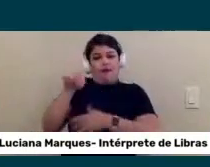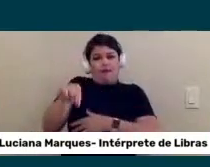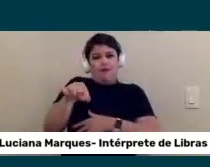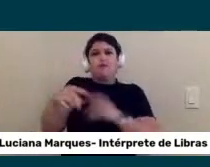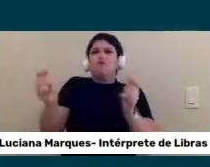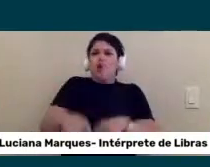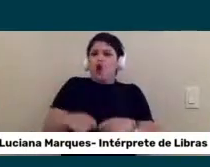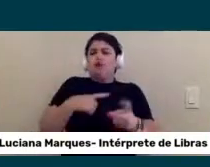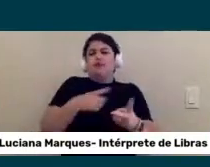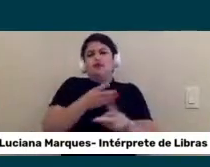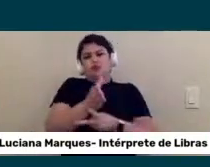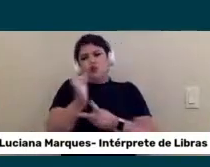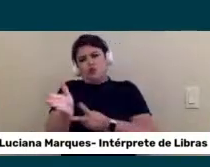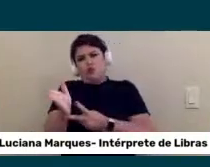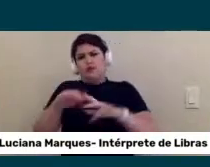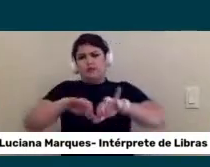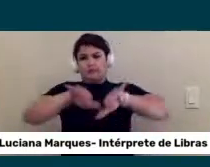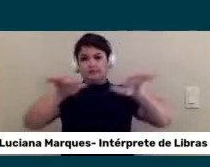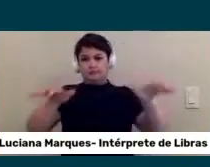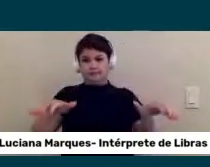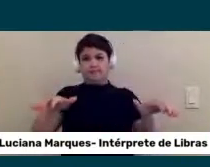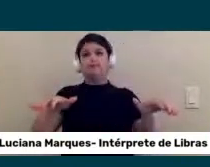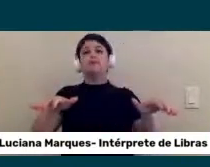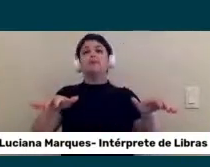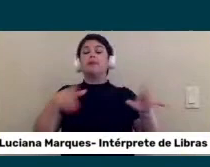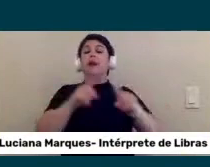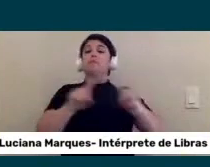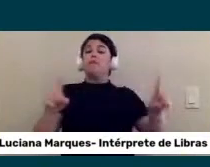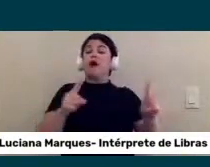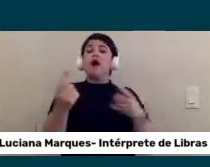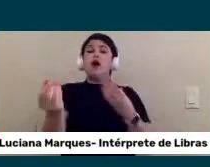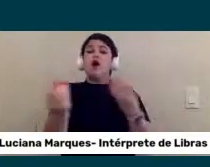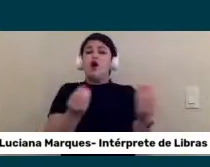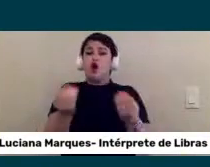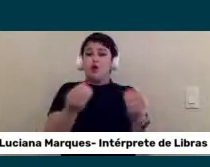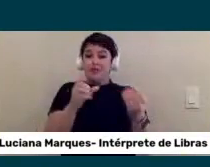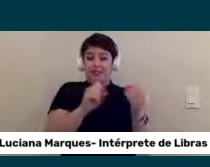duas separadas, mas até que ponto a sua métrica de